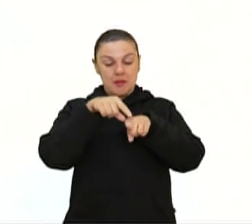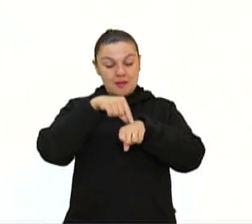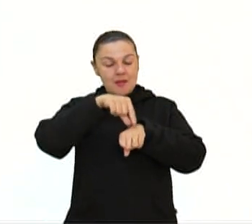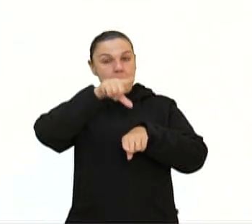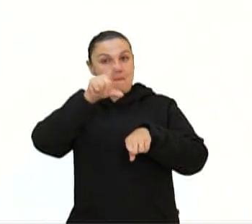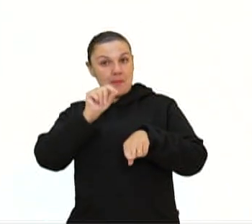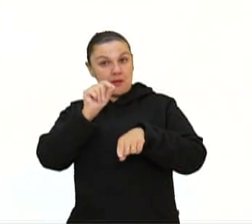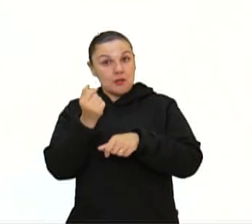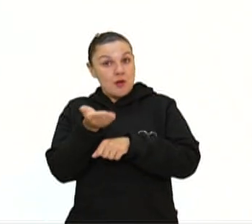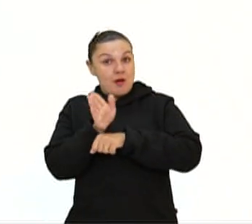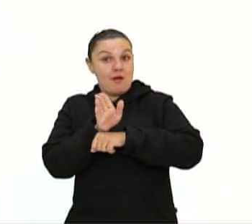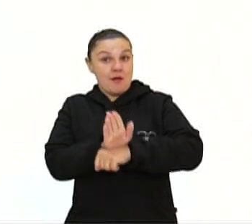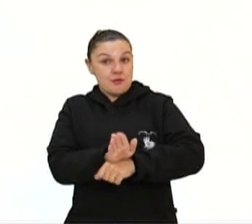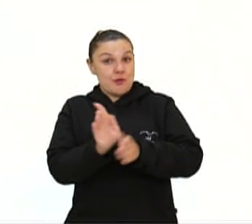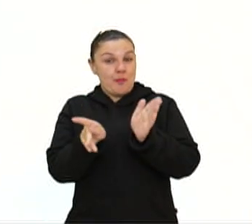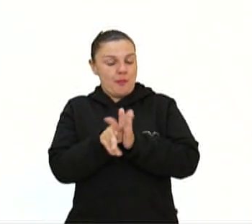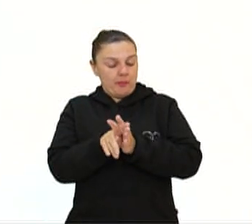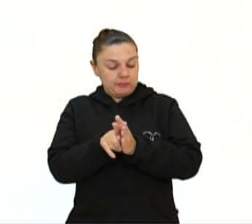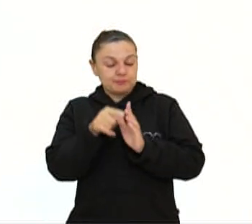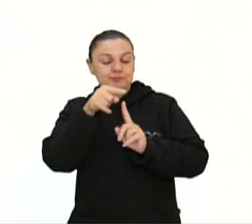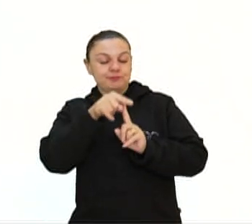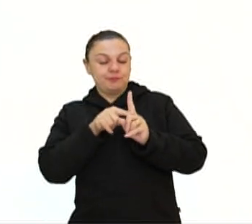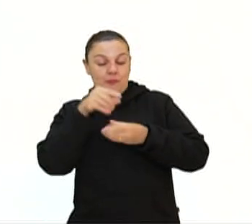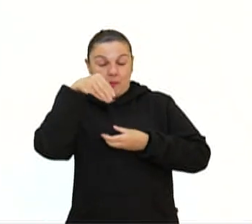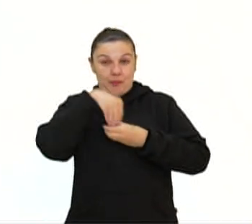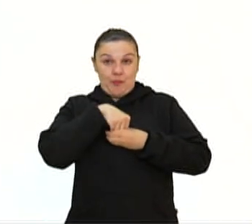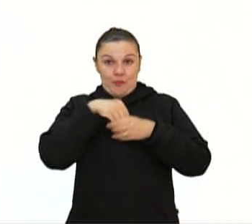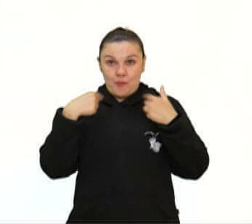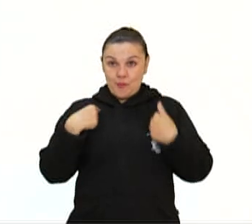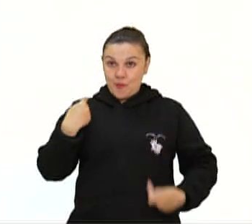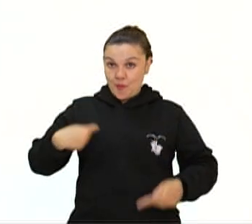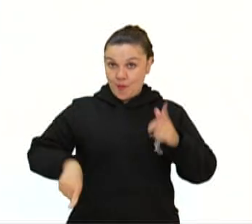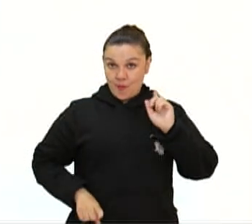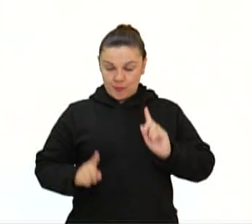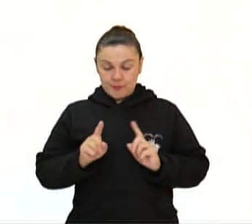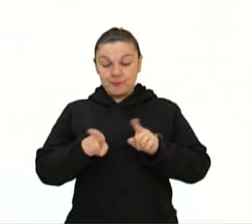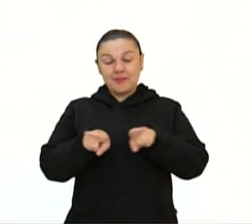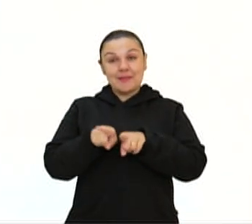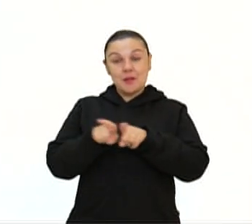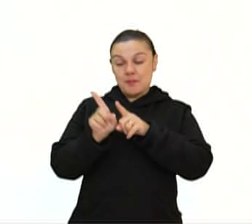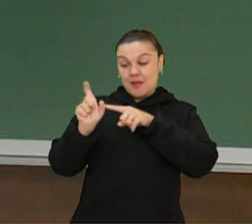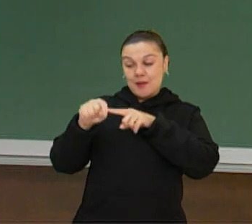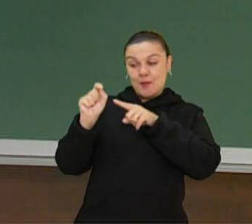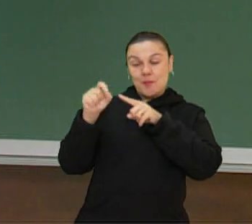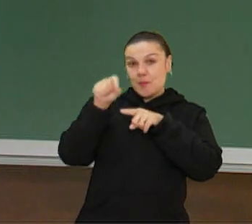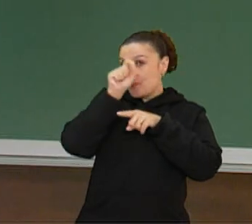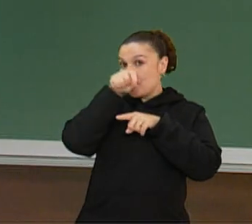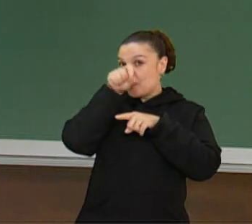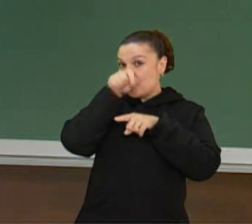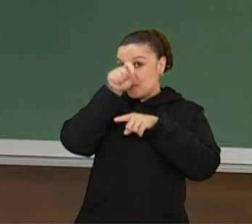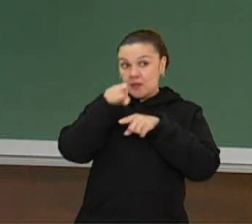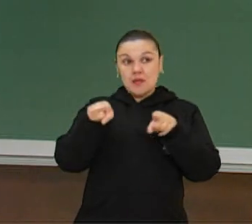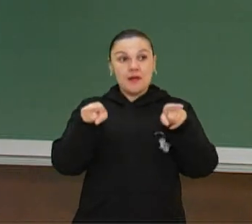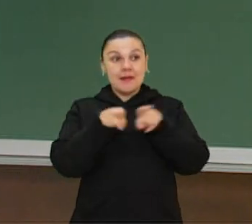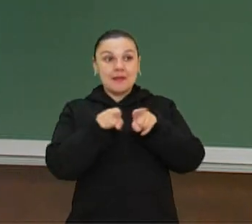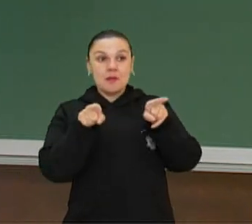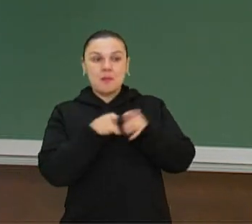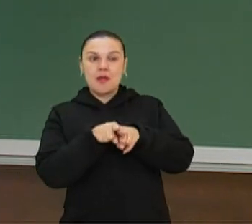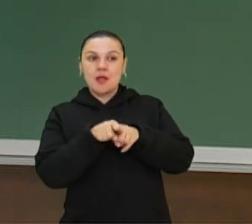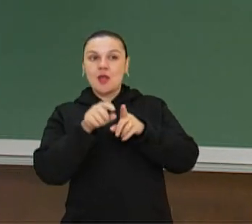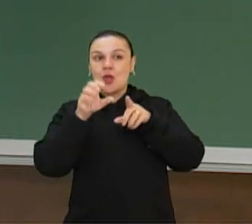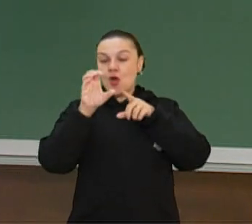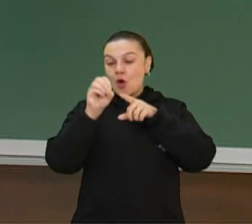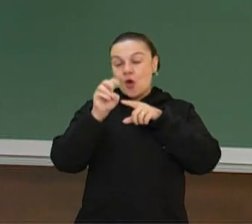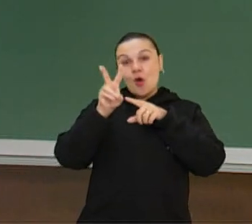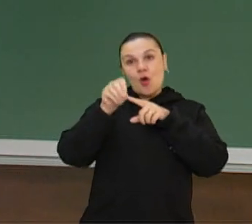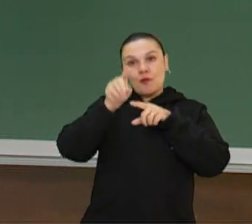auxiliando nesse processo de endotermia. O bico para alimentação, importantíssimo, oviparidade de casca rígida. A